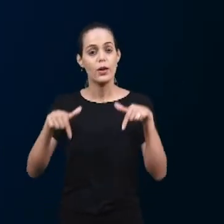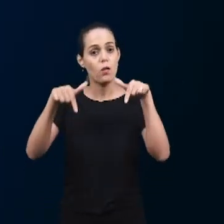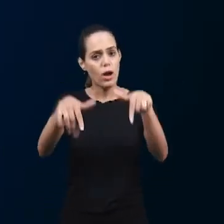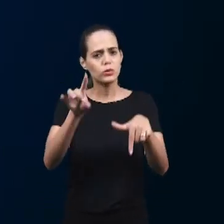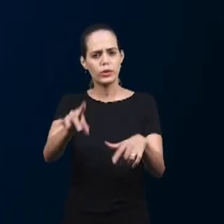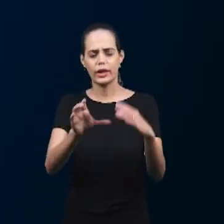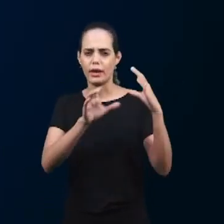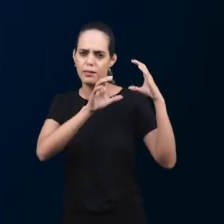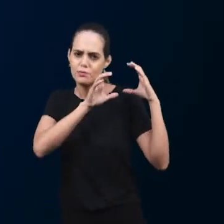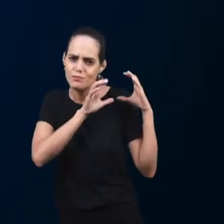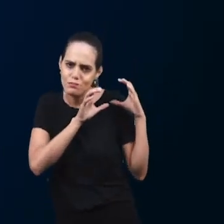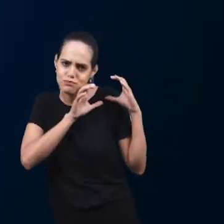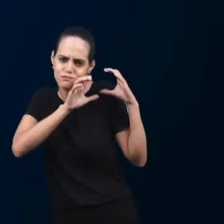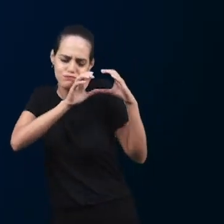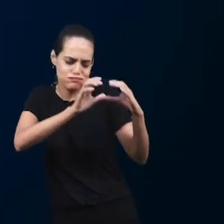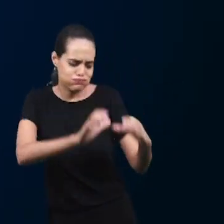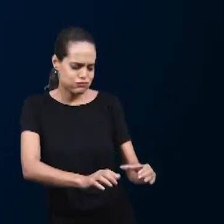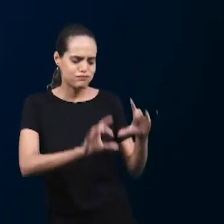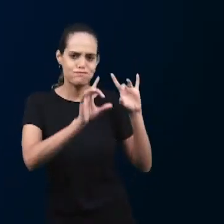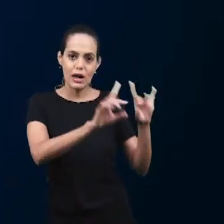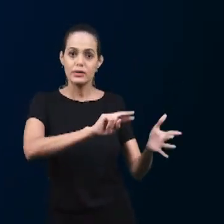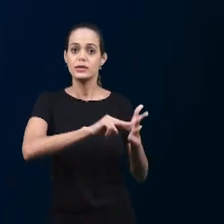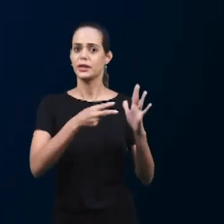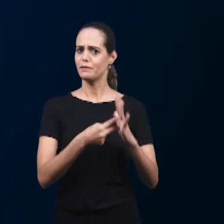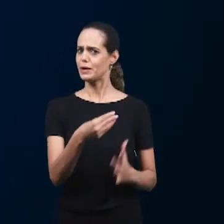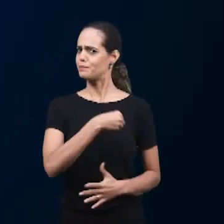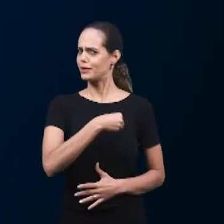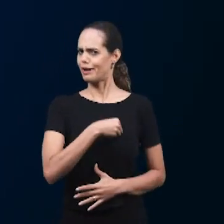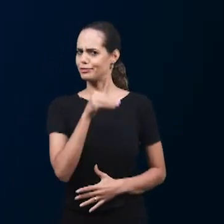O ato de deixar o cântaro remete a